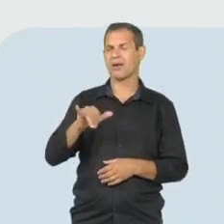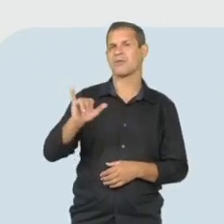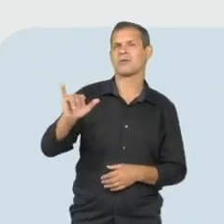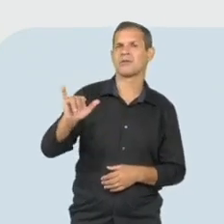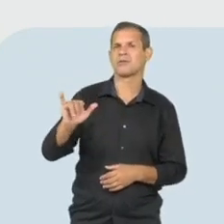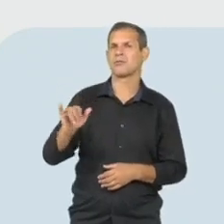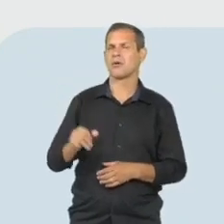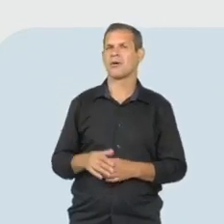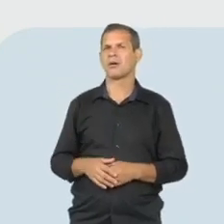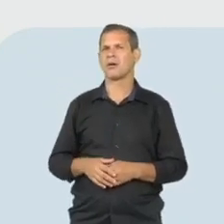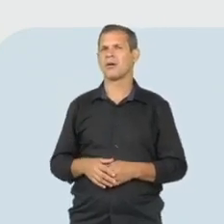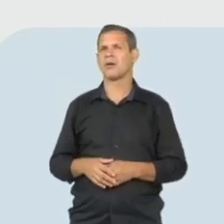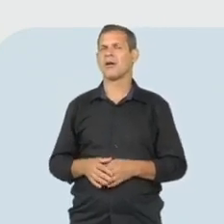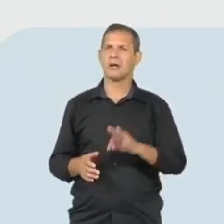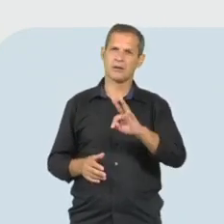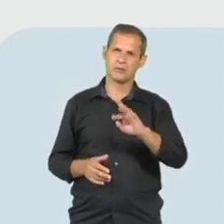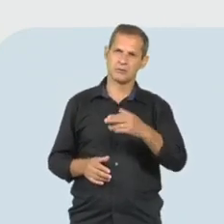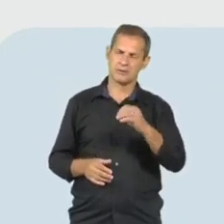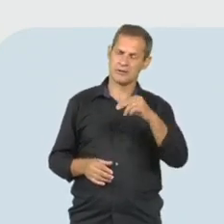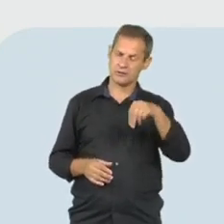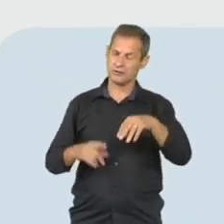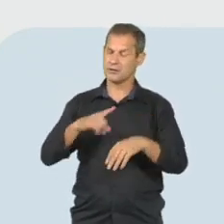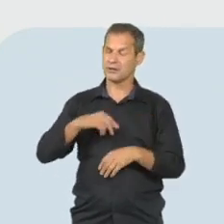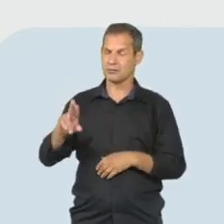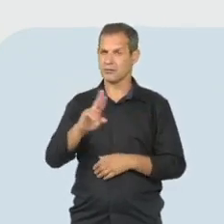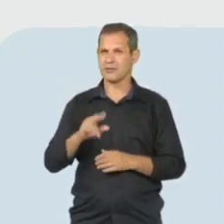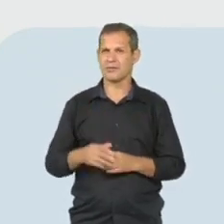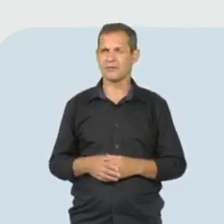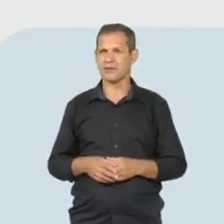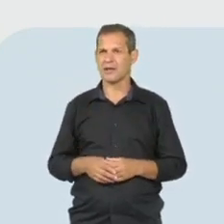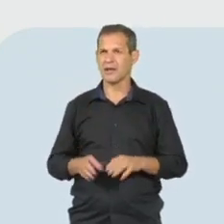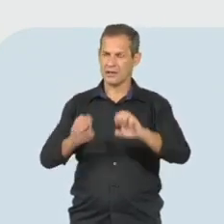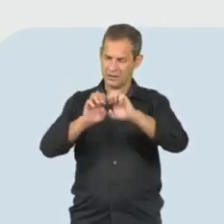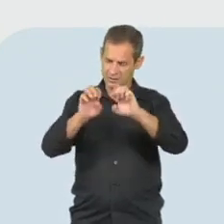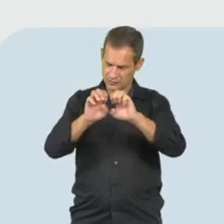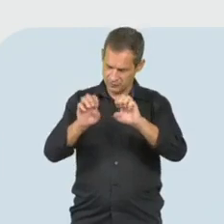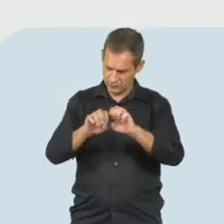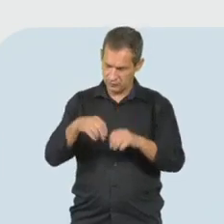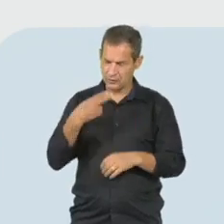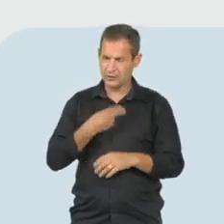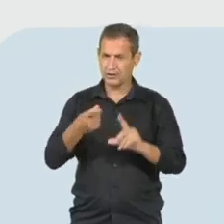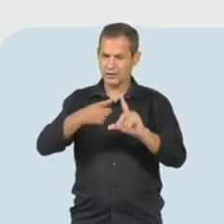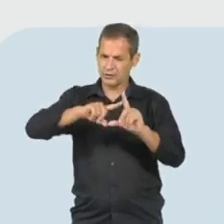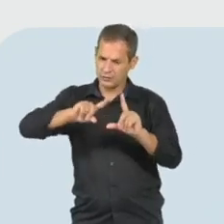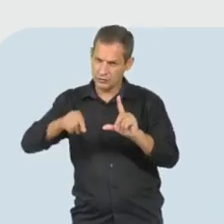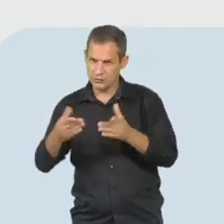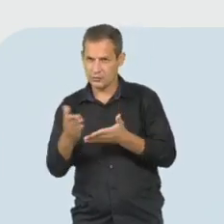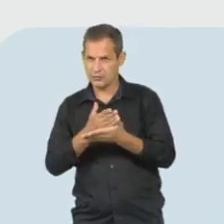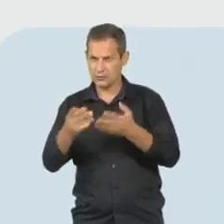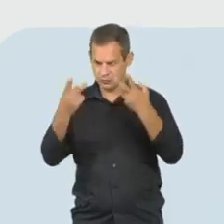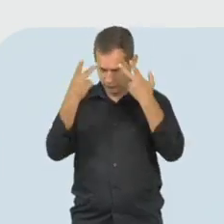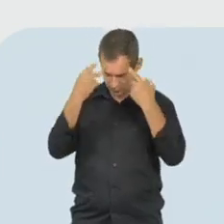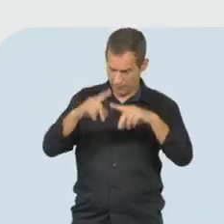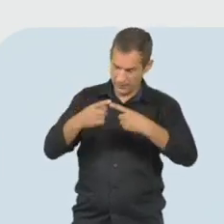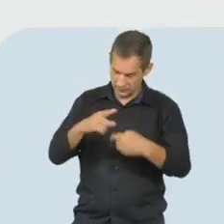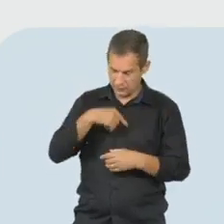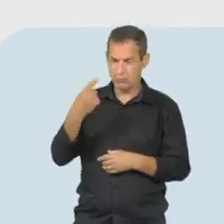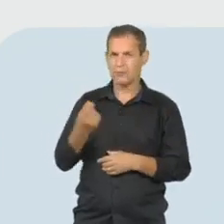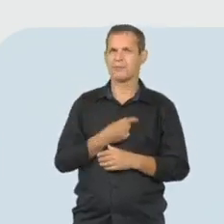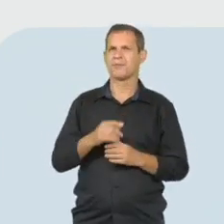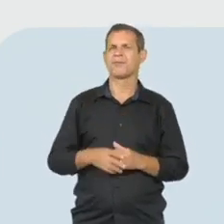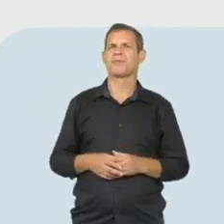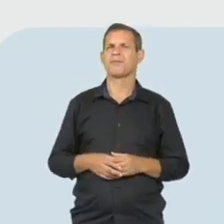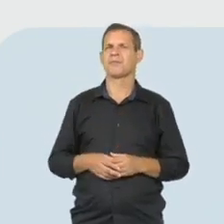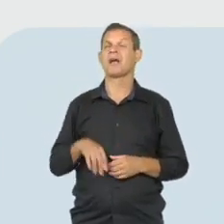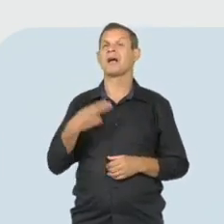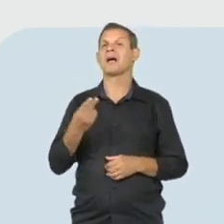com um tracinho N aqui, vai dizer que a gente tem que utilizar a estrutura lá da nossa curva de distribuição normal. Aqui nós temos